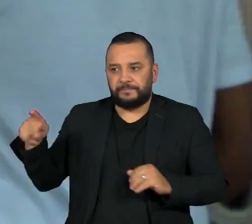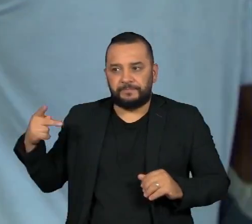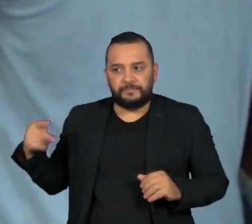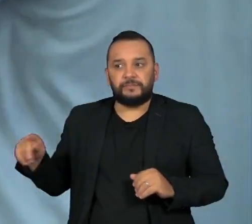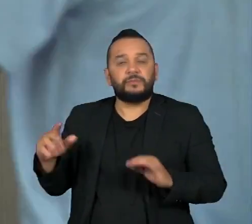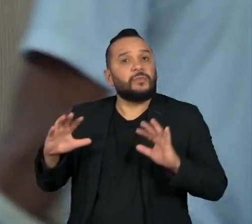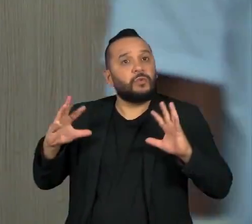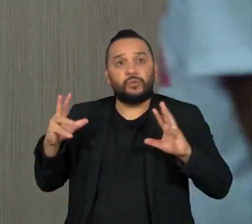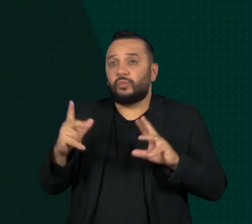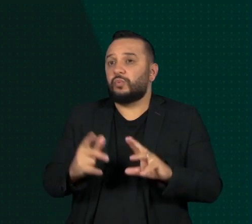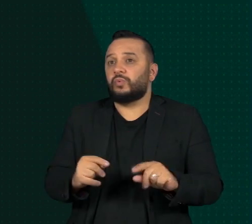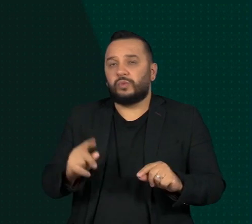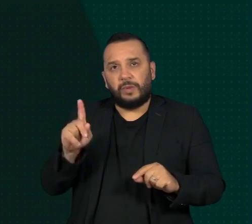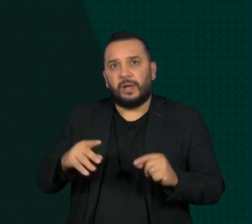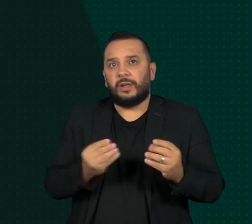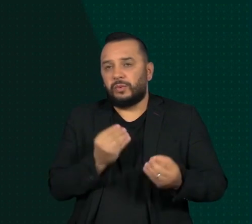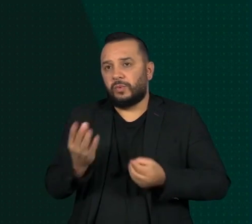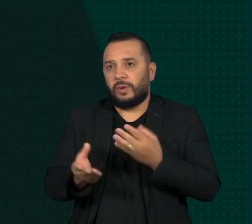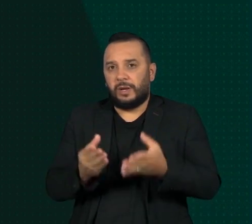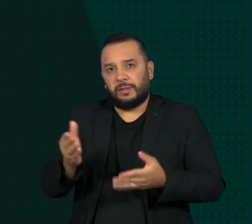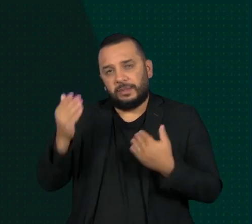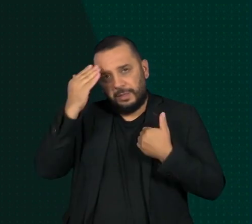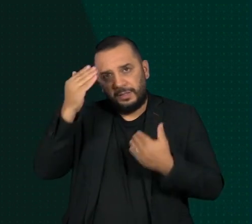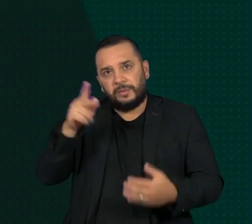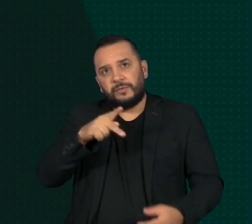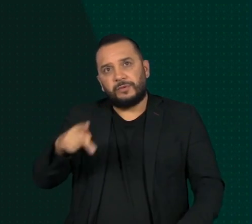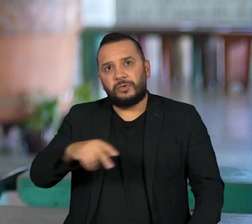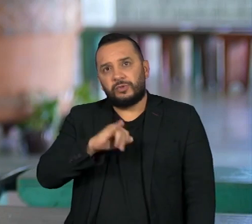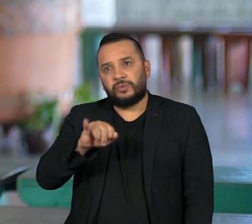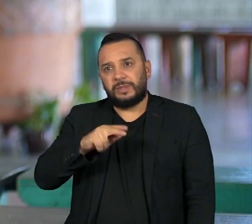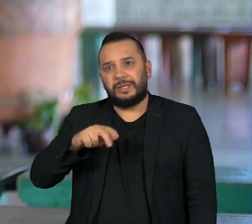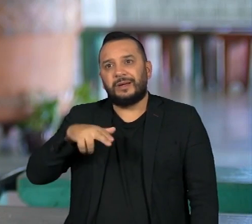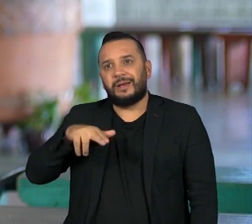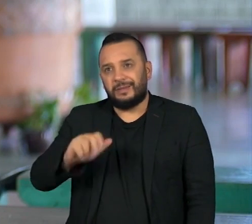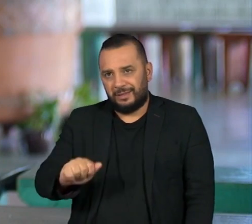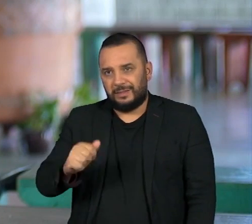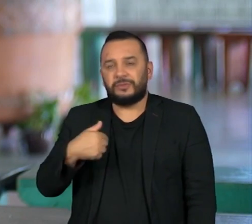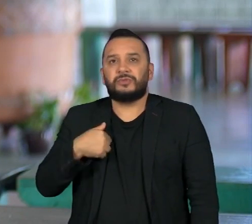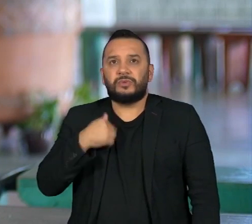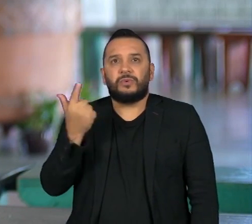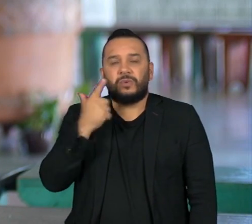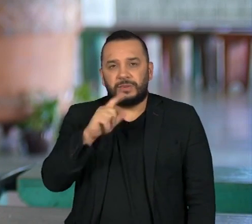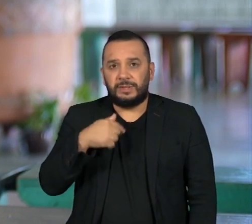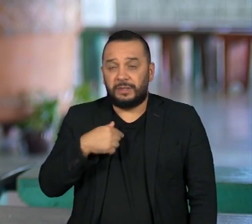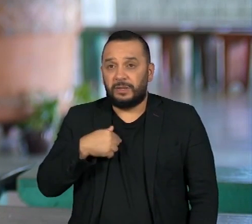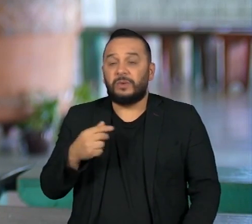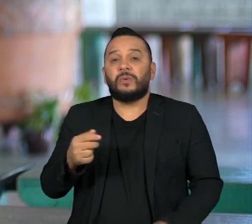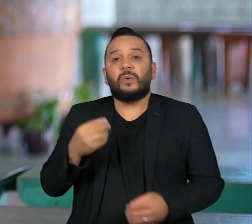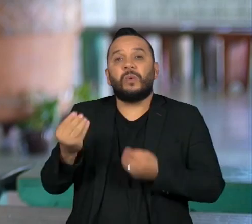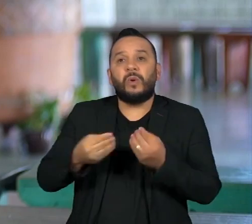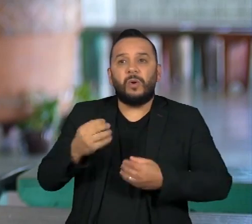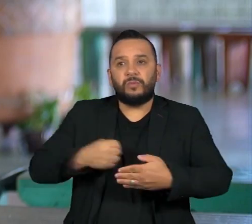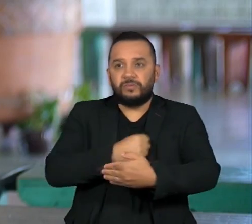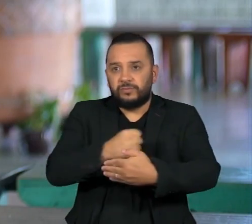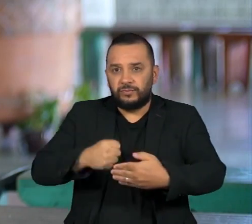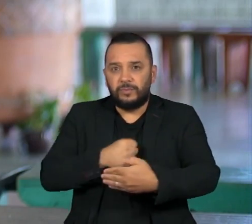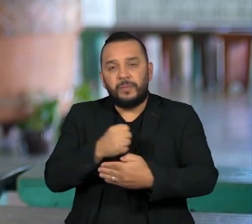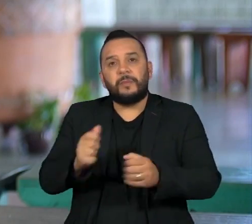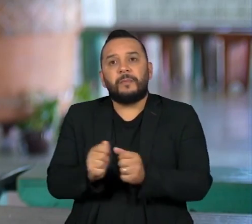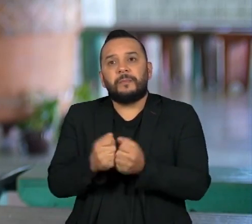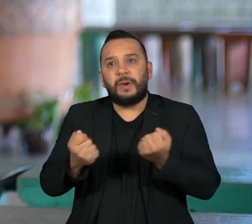na padaria foi doado. Graças à professora Juliana Pascal, nós conseguimos algumas receitas de pães muito